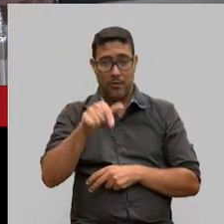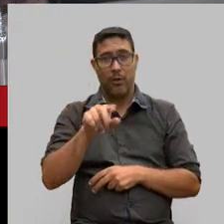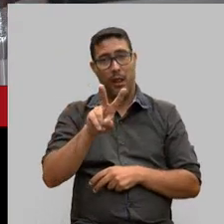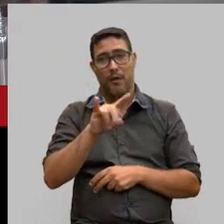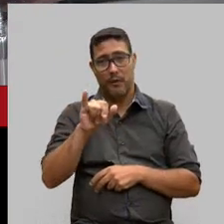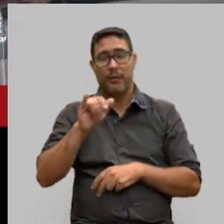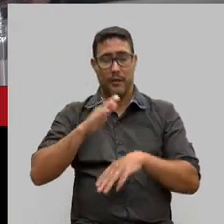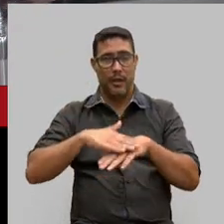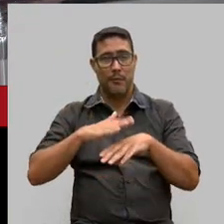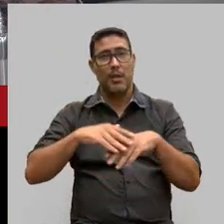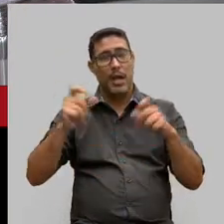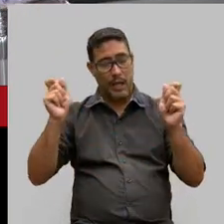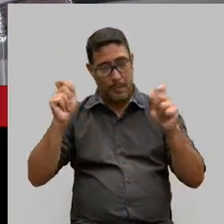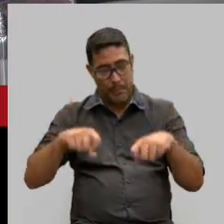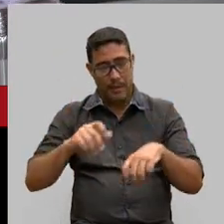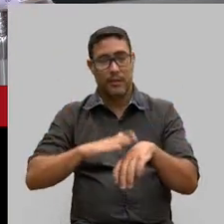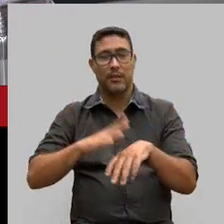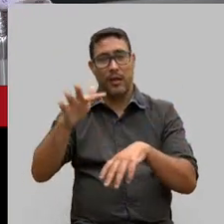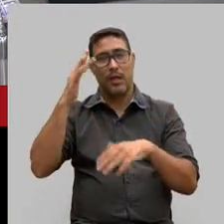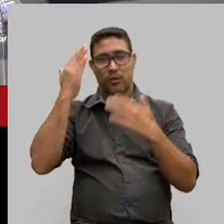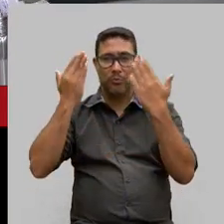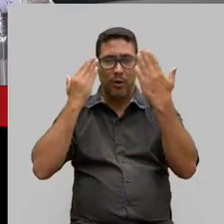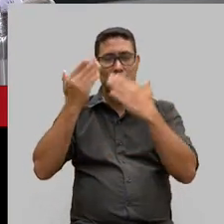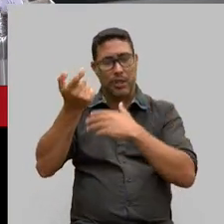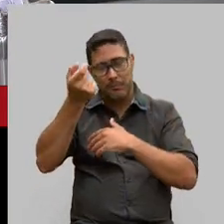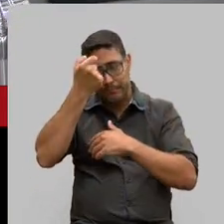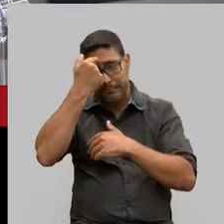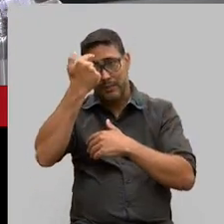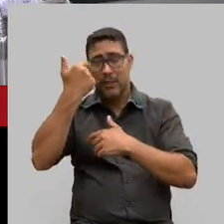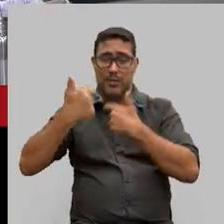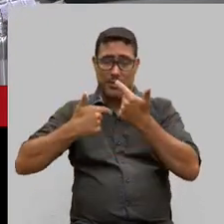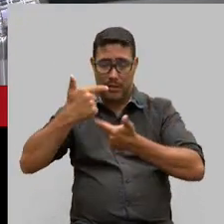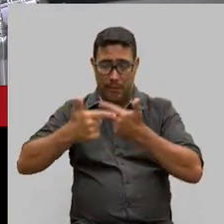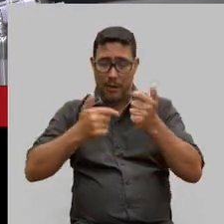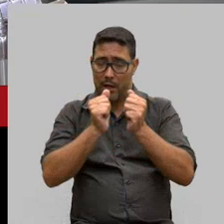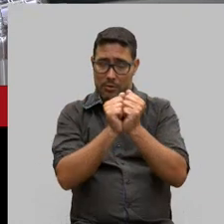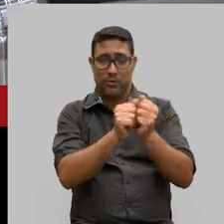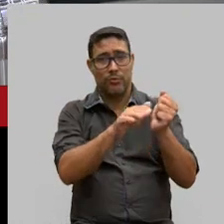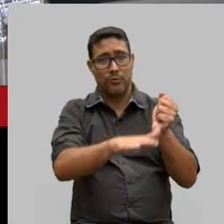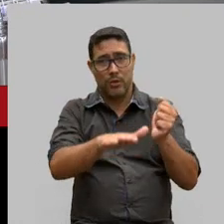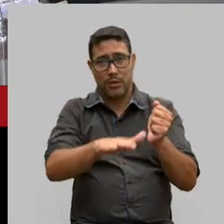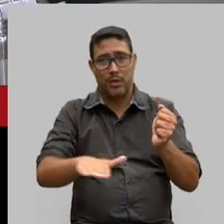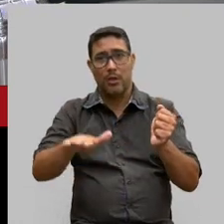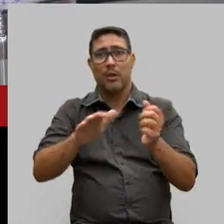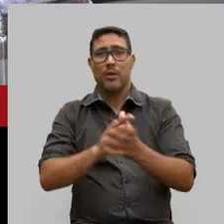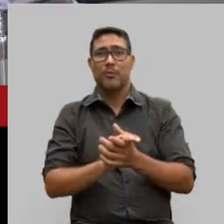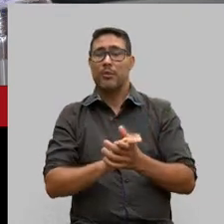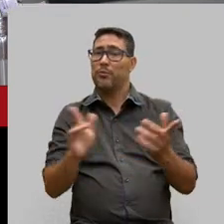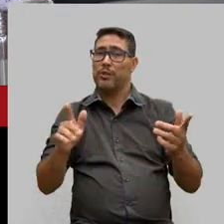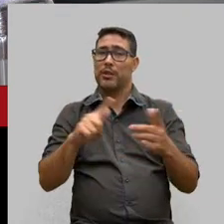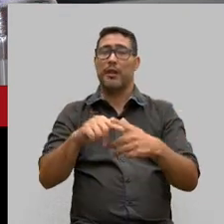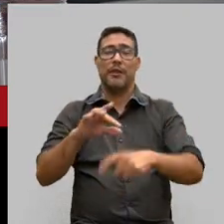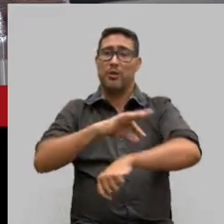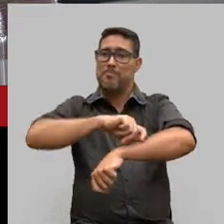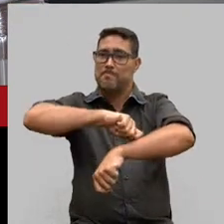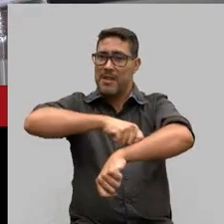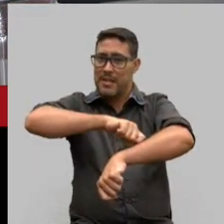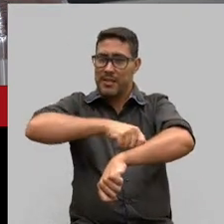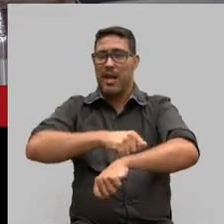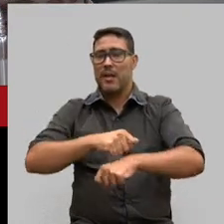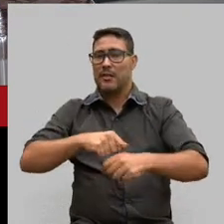capacitada psicologicamente para trabalhar com essa criança porque as crianças estão sendo beliscadas judias